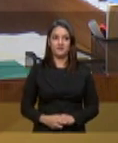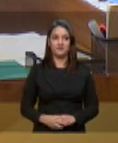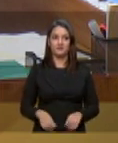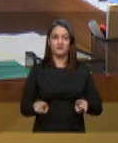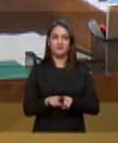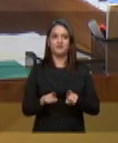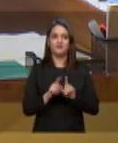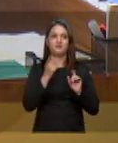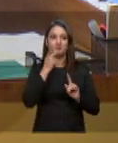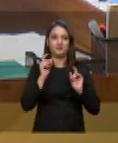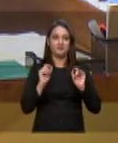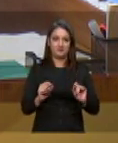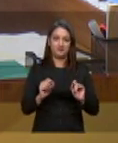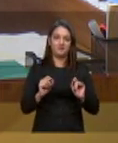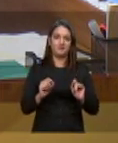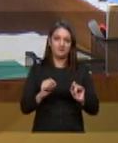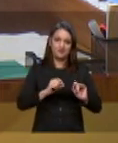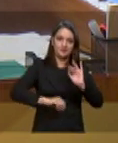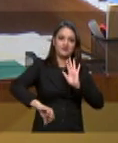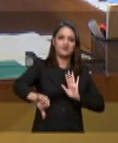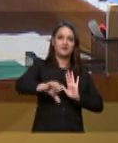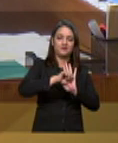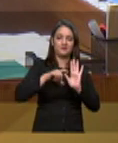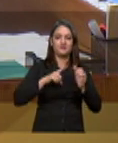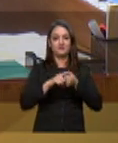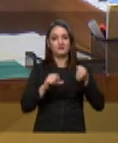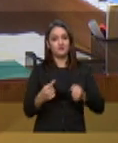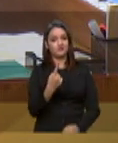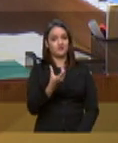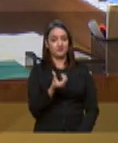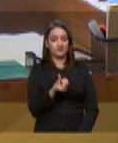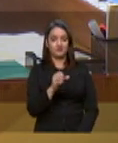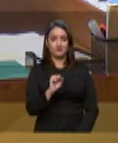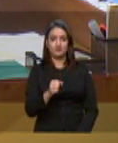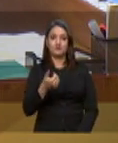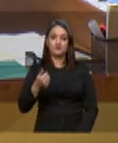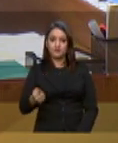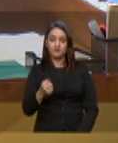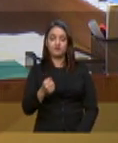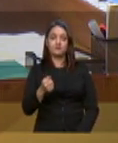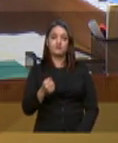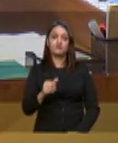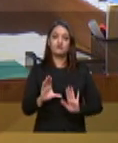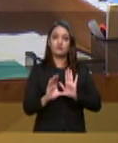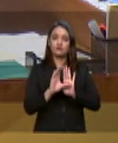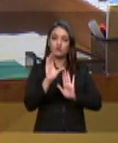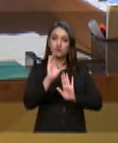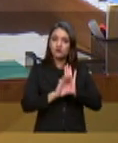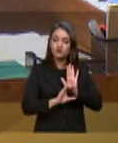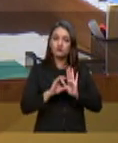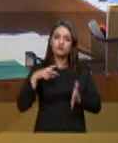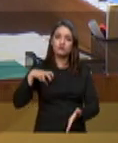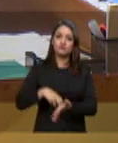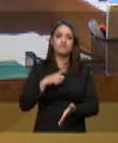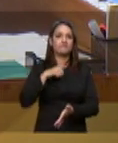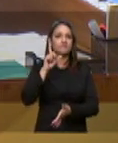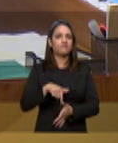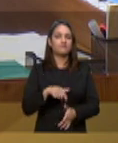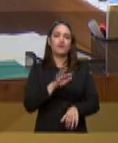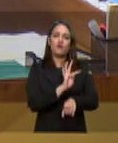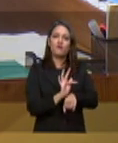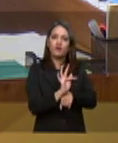Argumenta que o delito tipificado no artigo 168-A do Código Penal possuiria natureza formal, razão pela qual seria